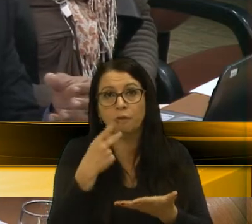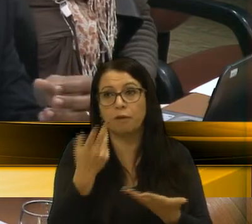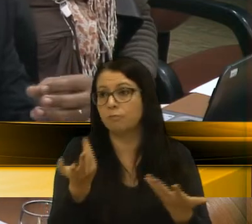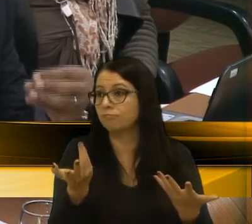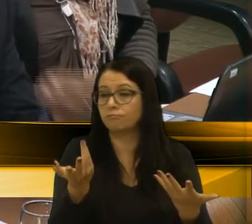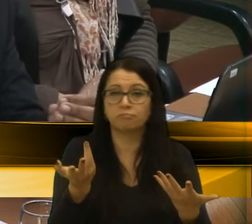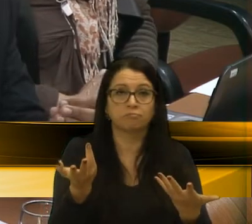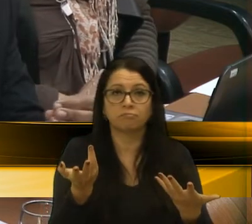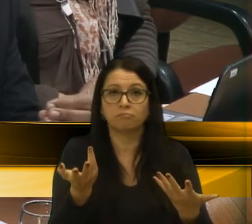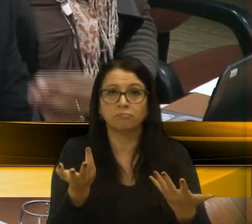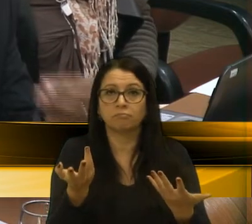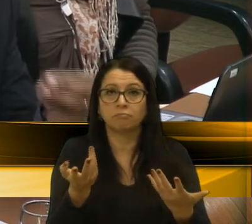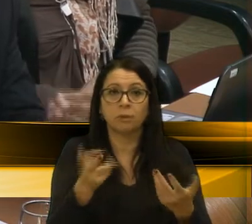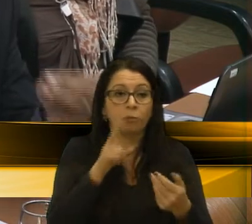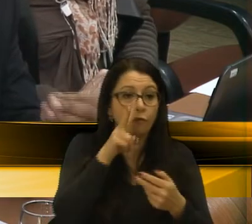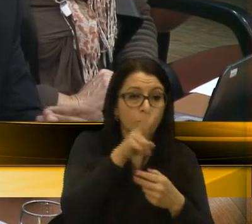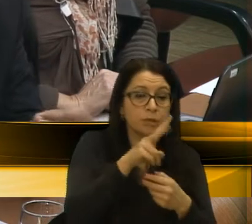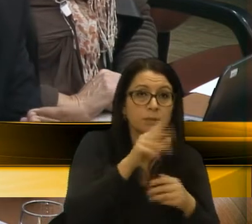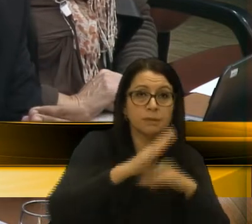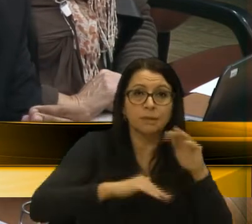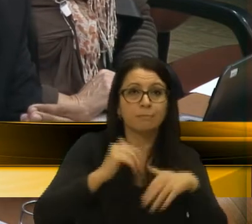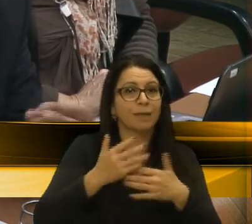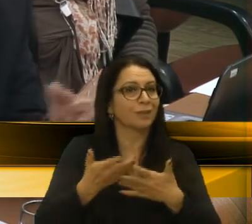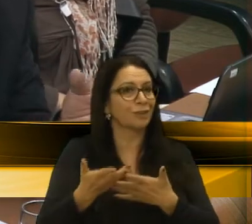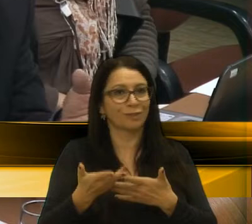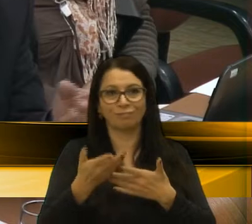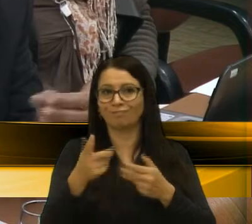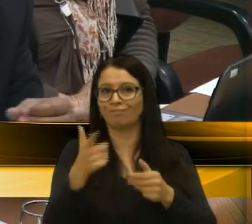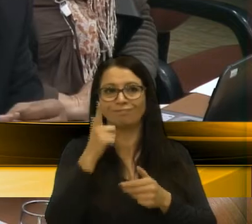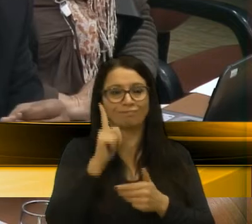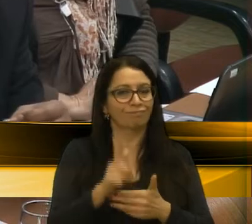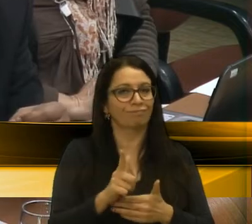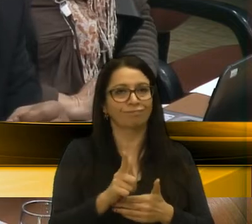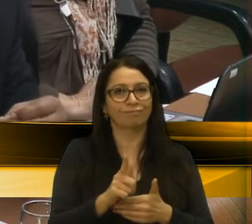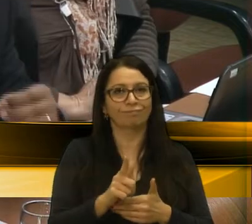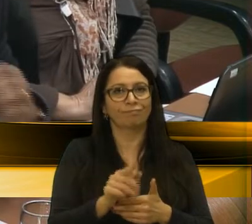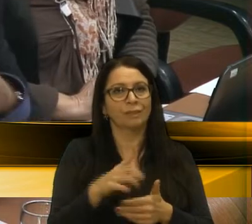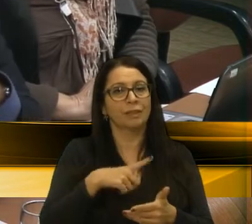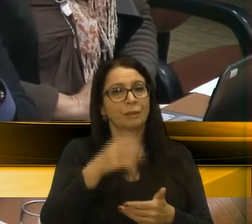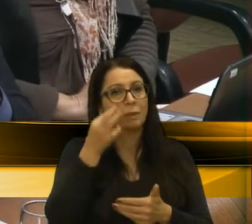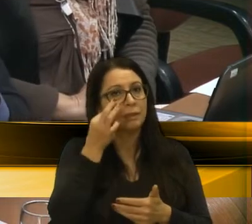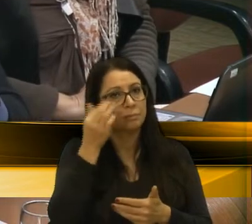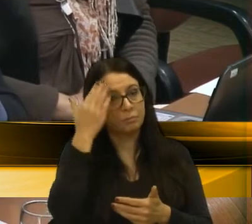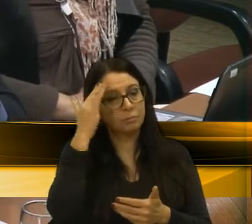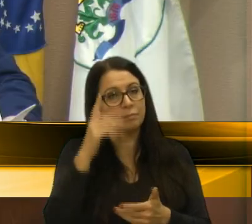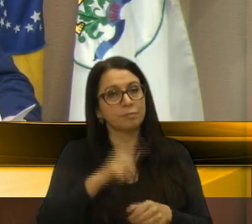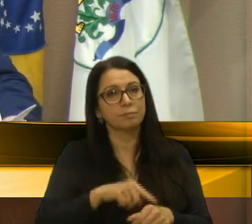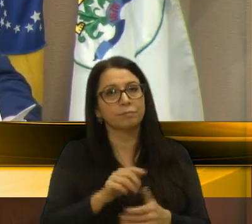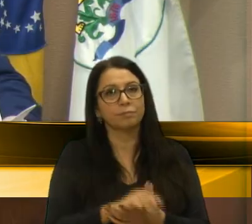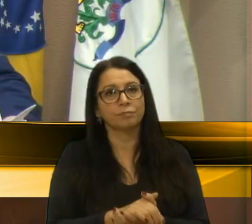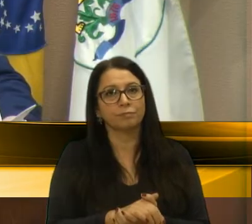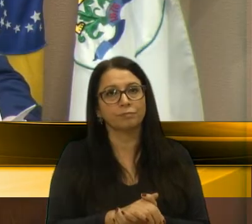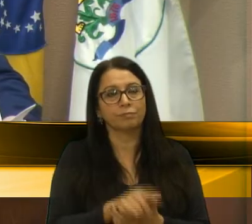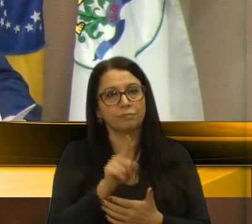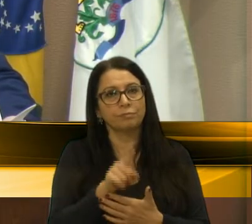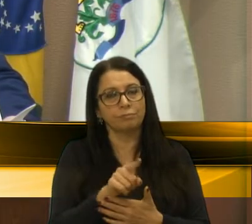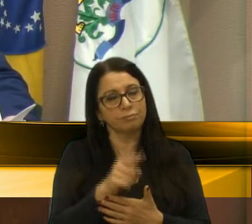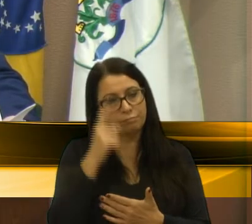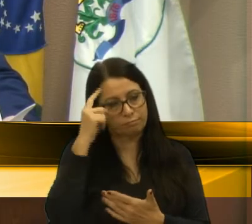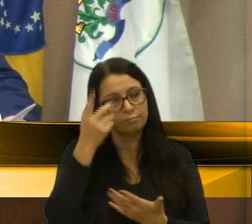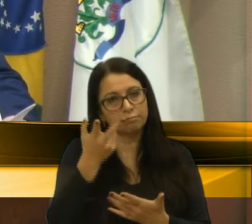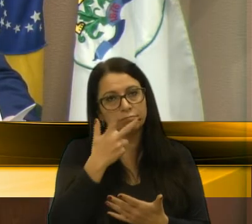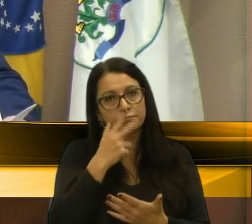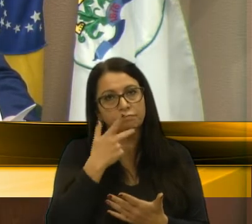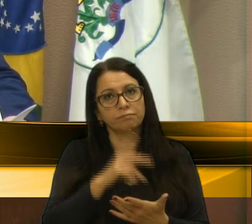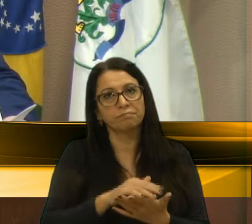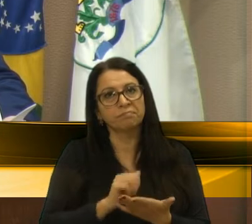fica como força, mas a efetivação dela nós não conseguimos presenciar. Obrigado pelo espaço. Nessa linha, e é o que eu disse no